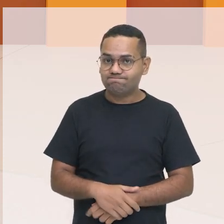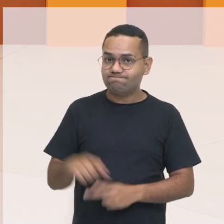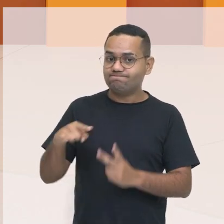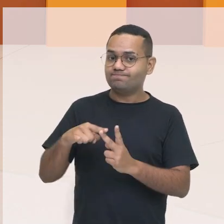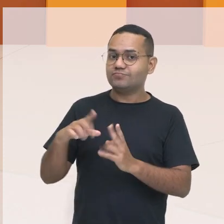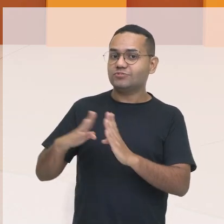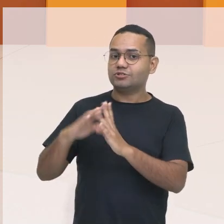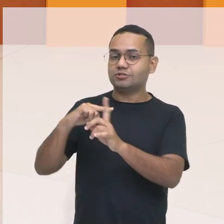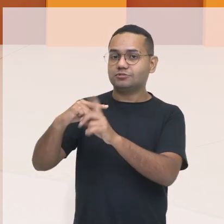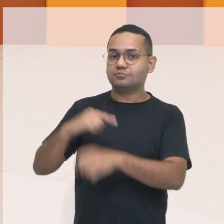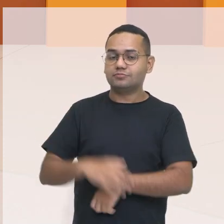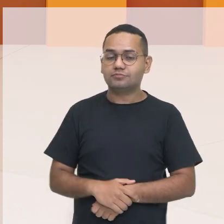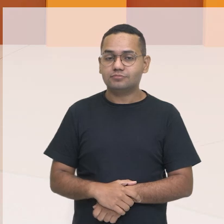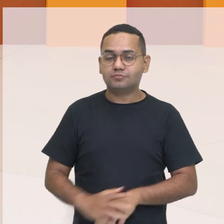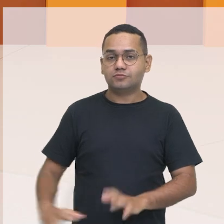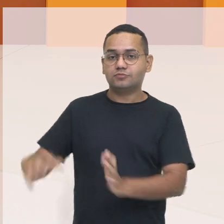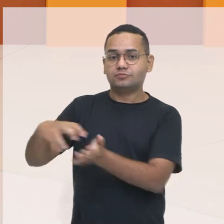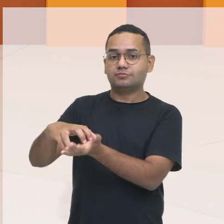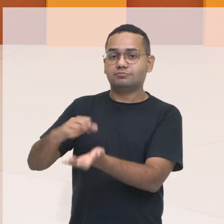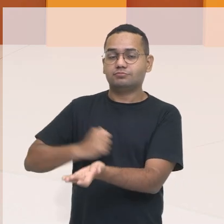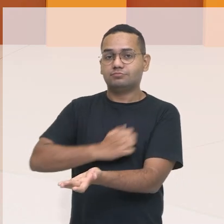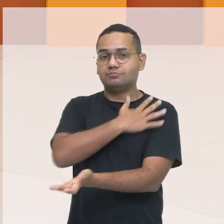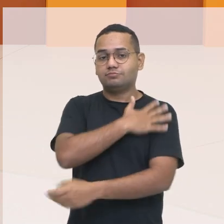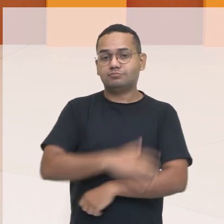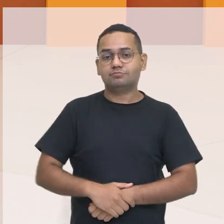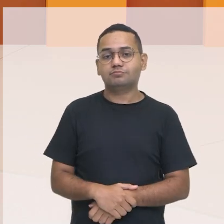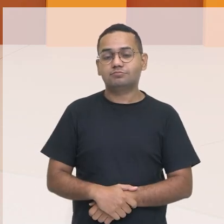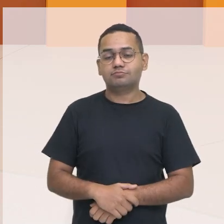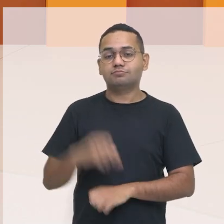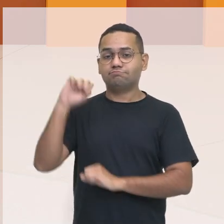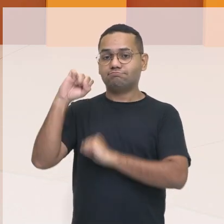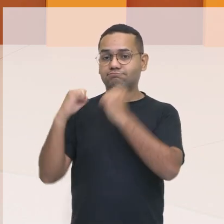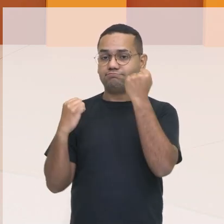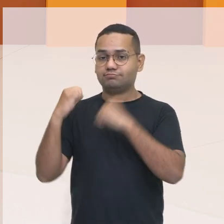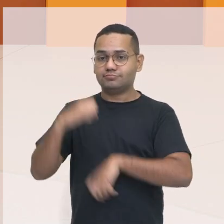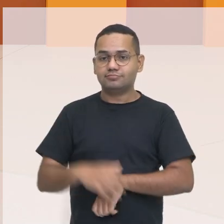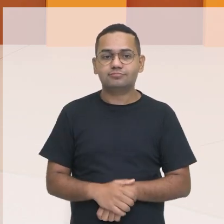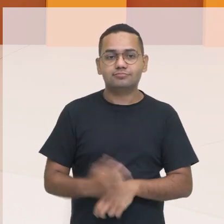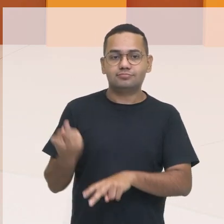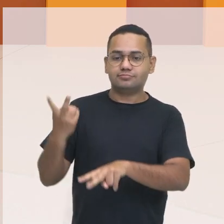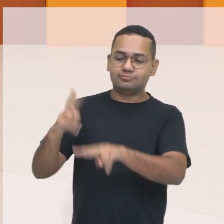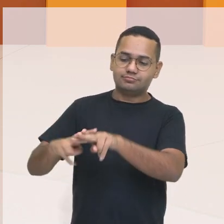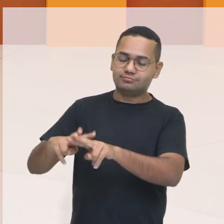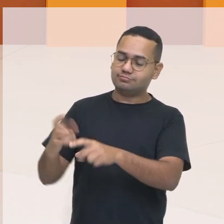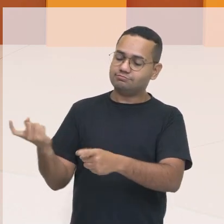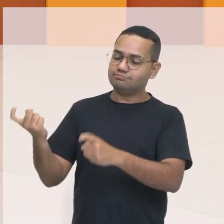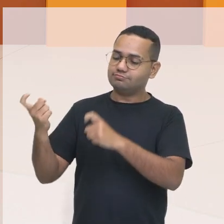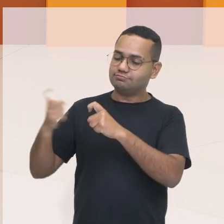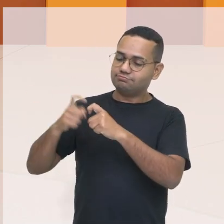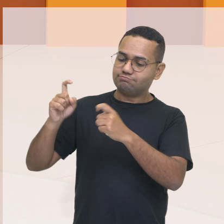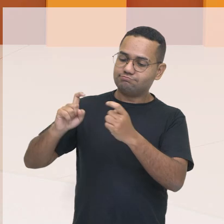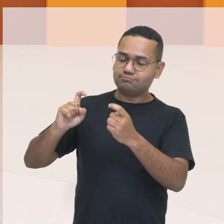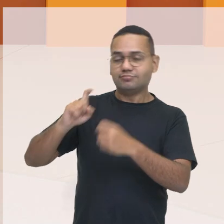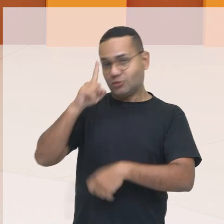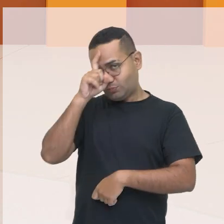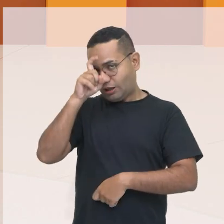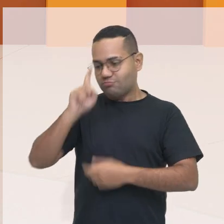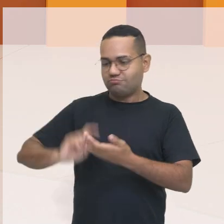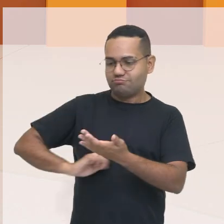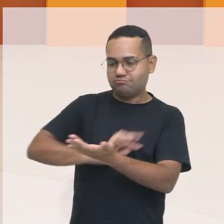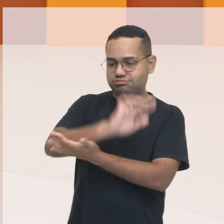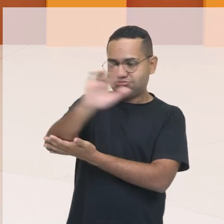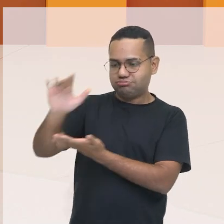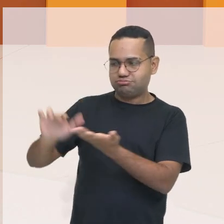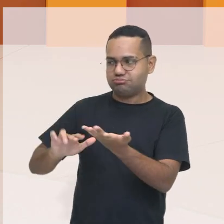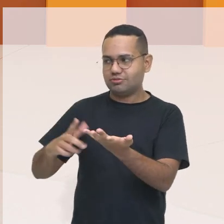a igreja, o quartel, a fábrica, a cadeia, o hospital, são instituições disciplinares